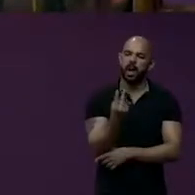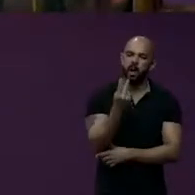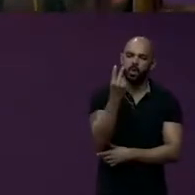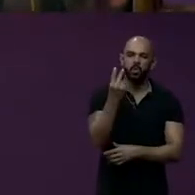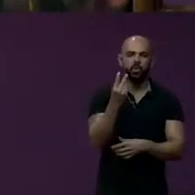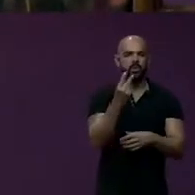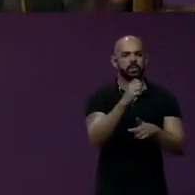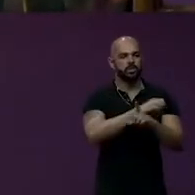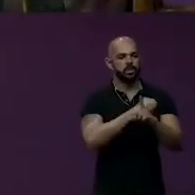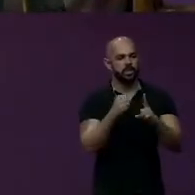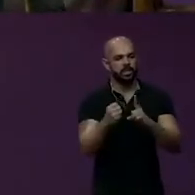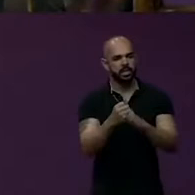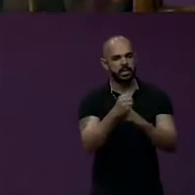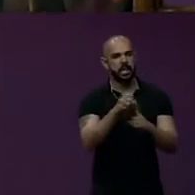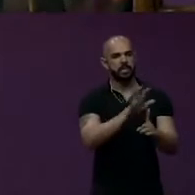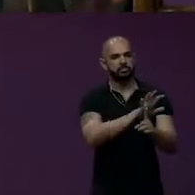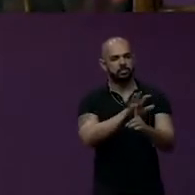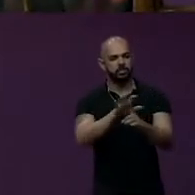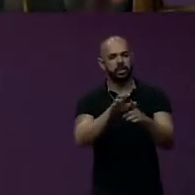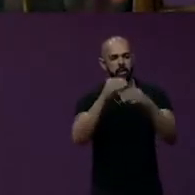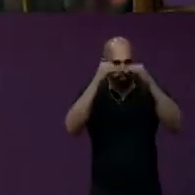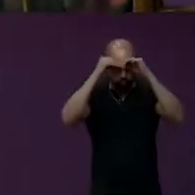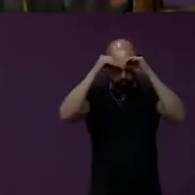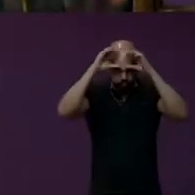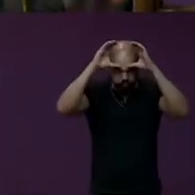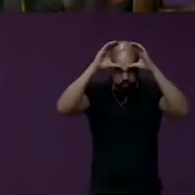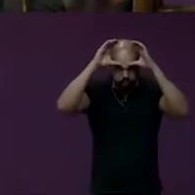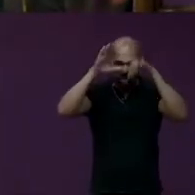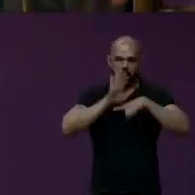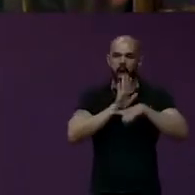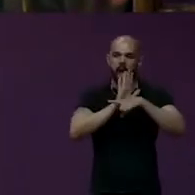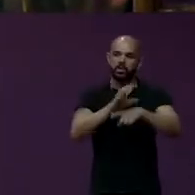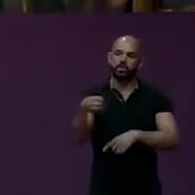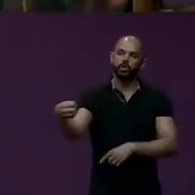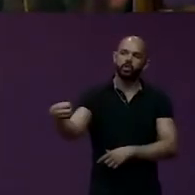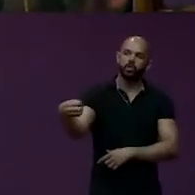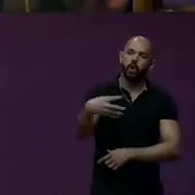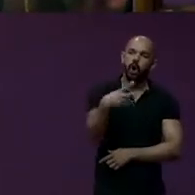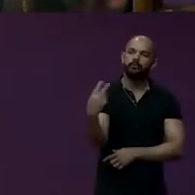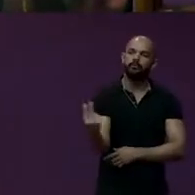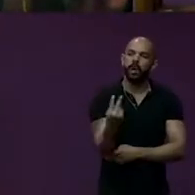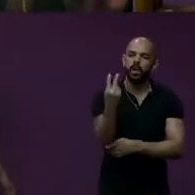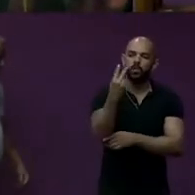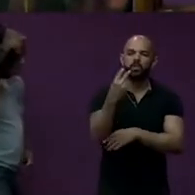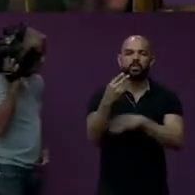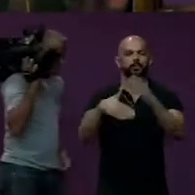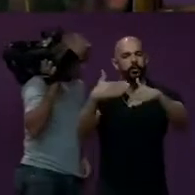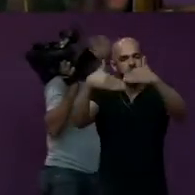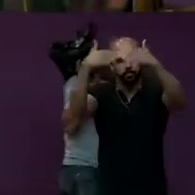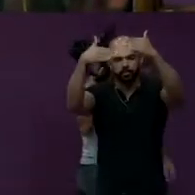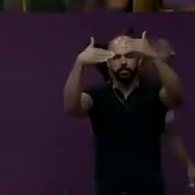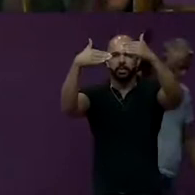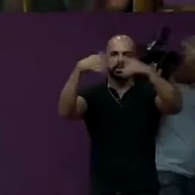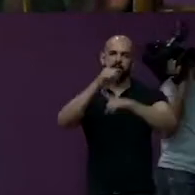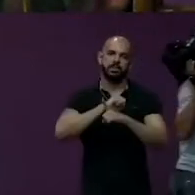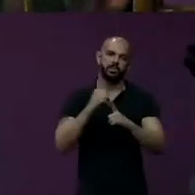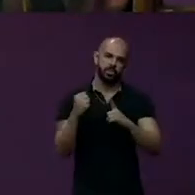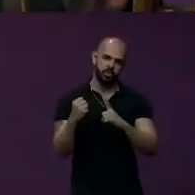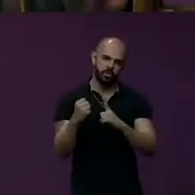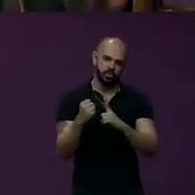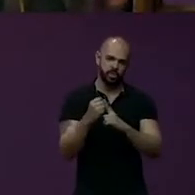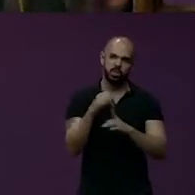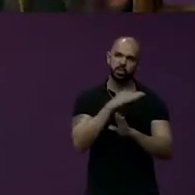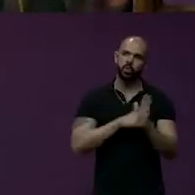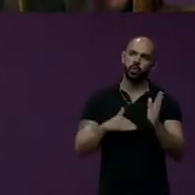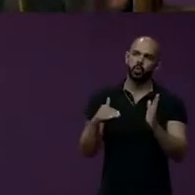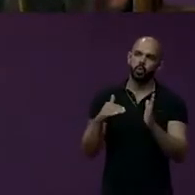na sociedade, conhecimentos que levem a novos valores e ao desenvolvimento da sociedade em